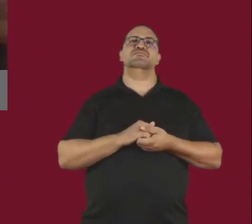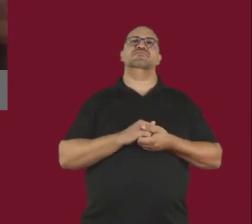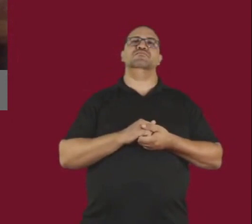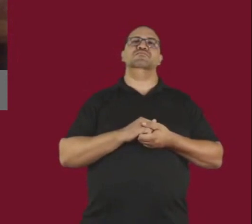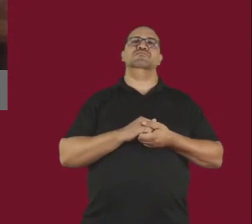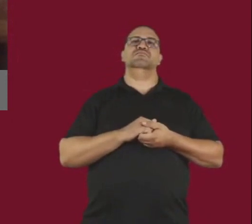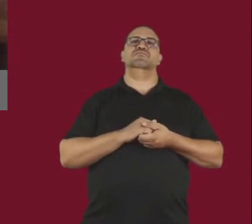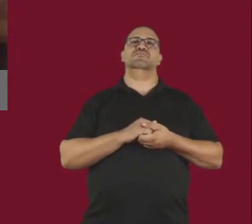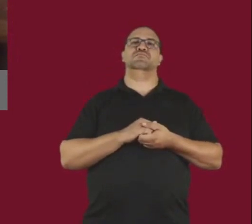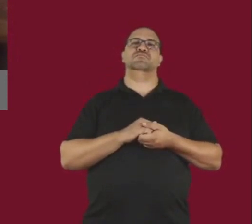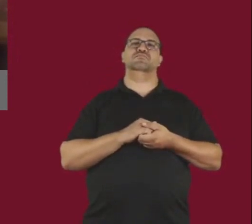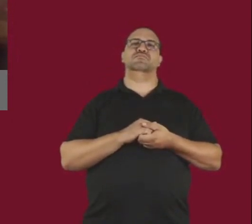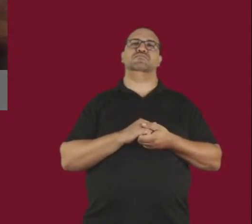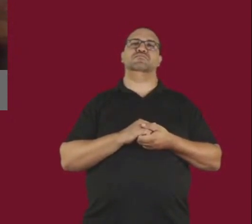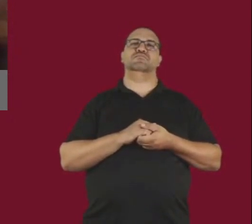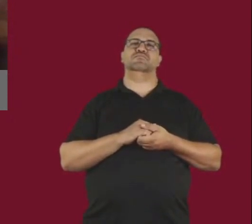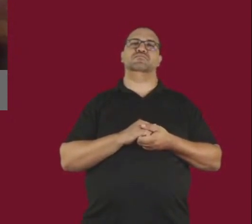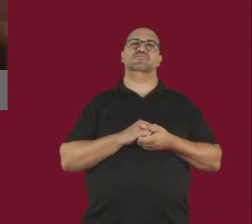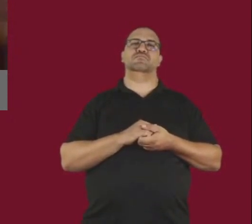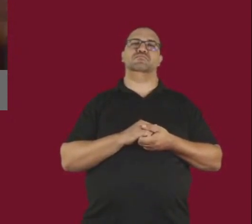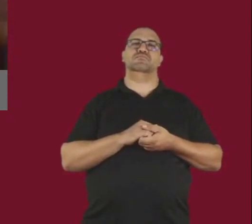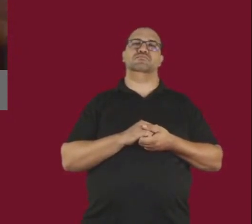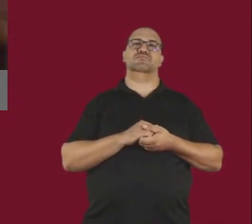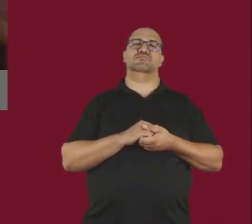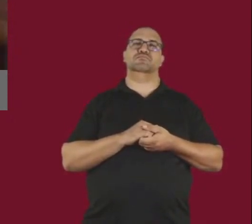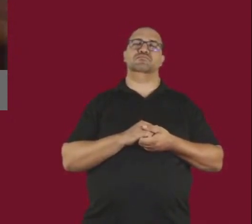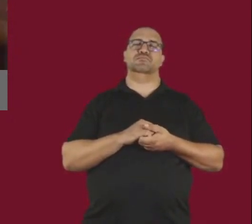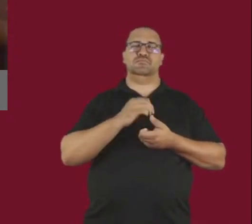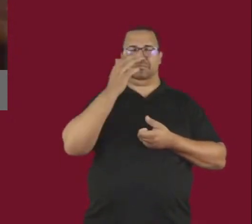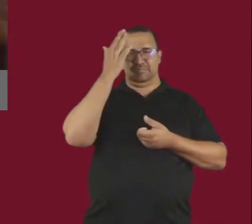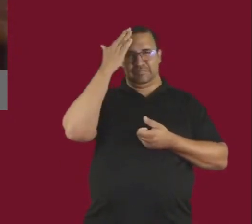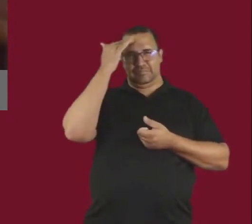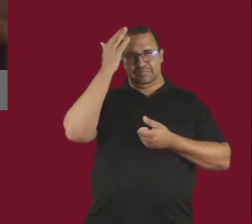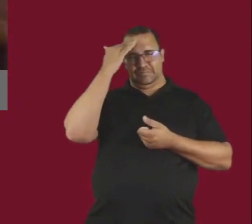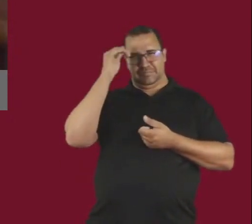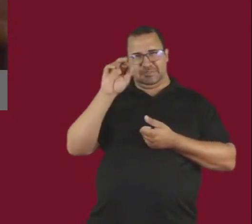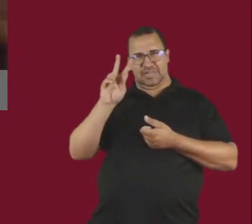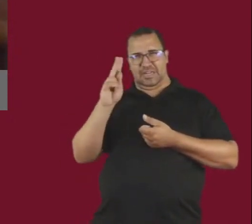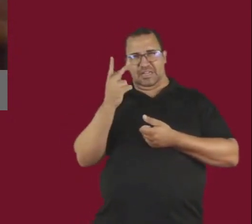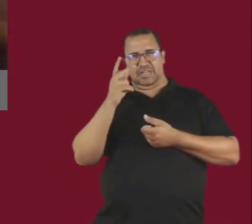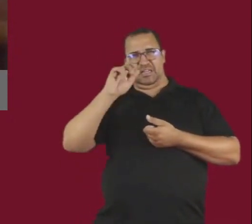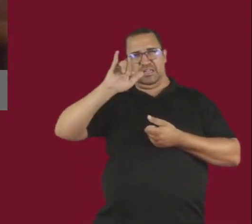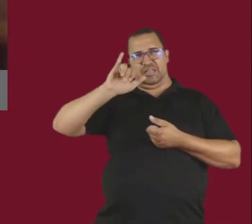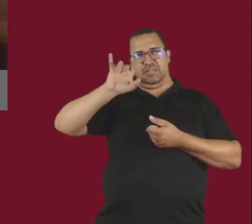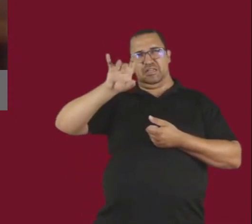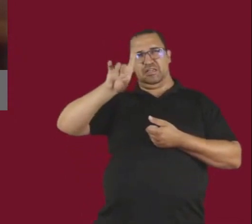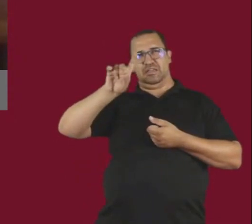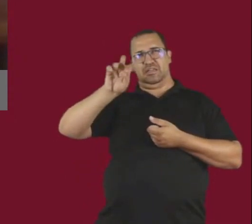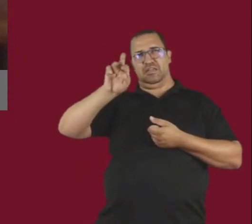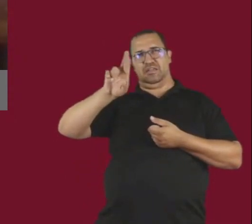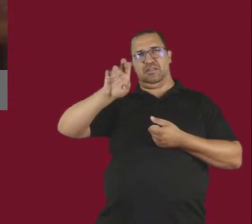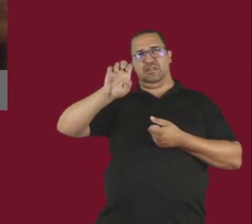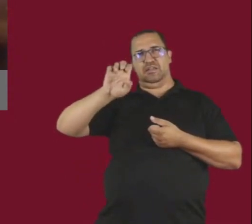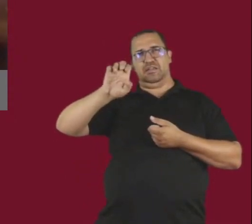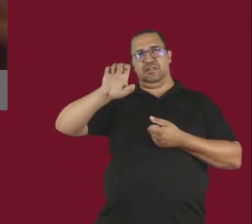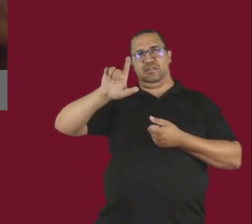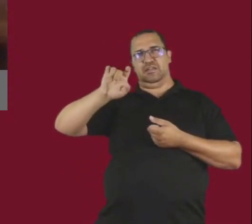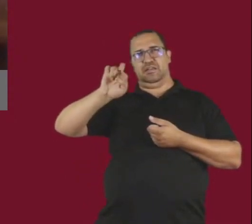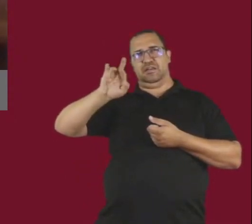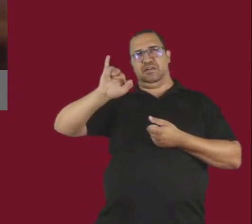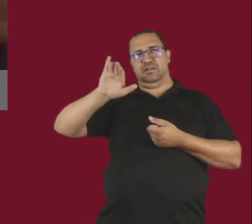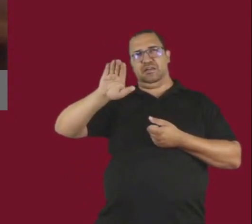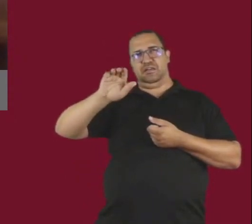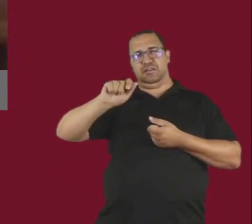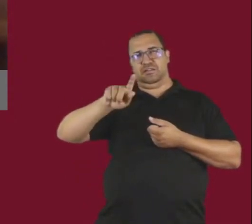começou a ser construída. E até hoje, Belo Monte está produzindo finais de mundo, como nesse